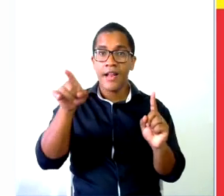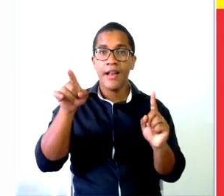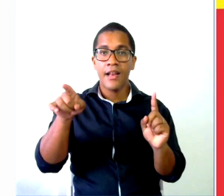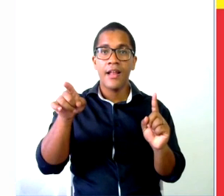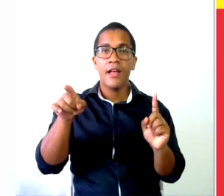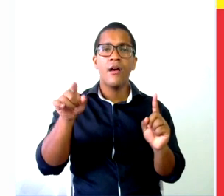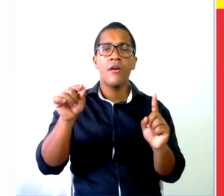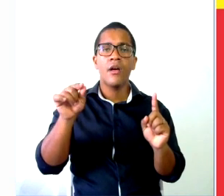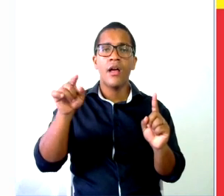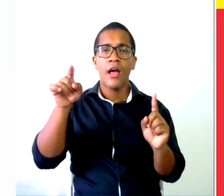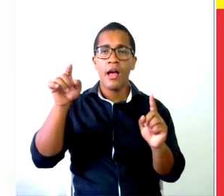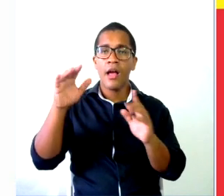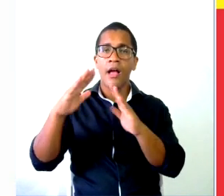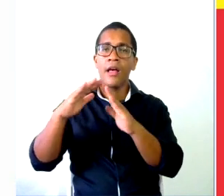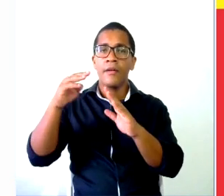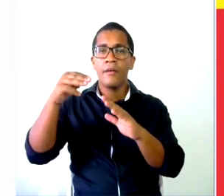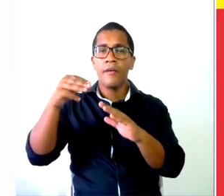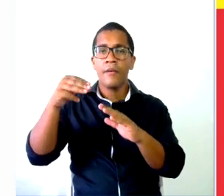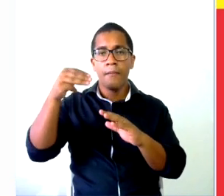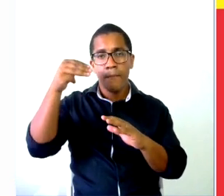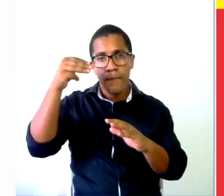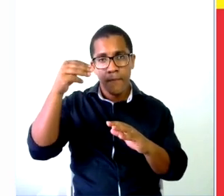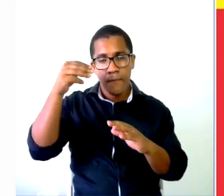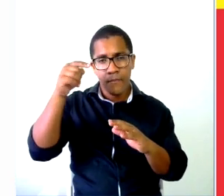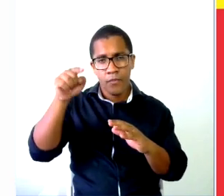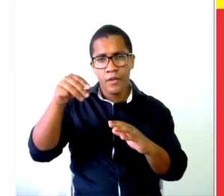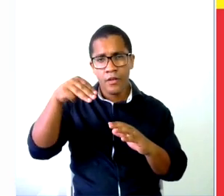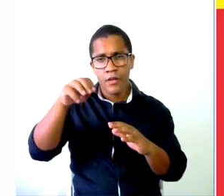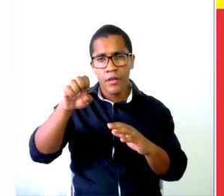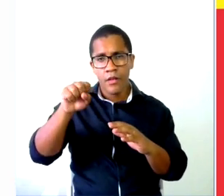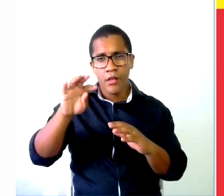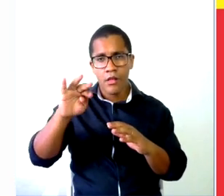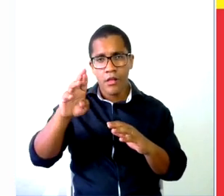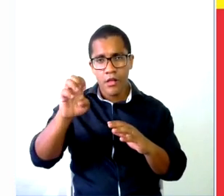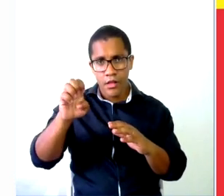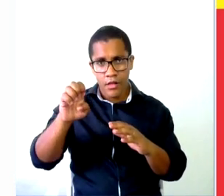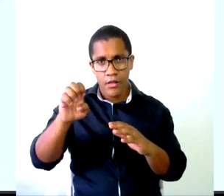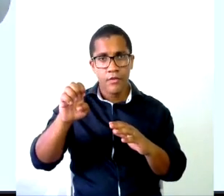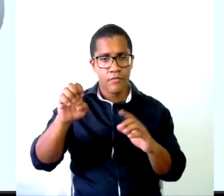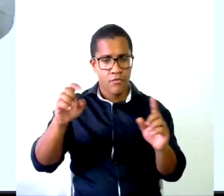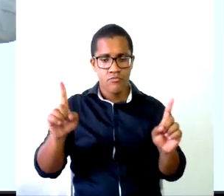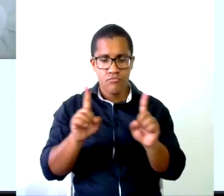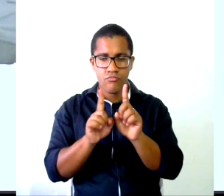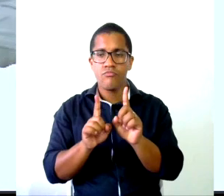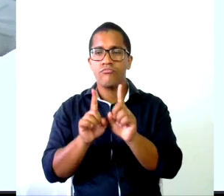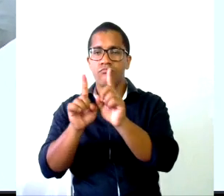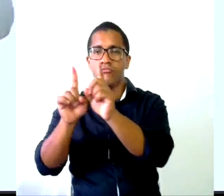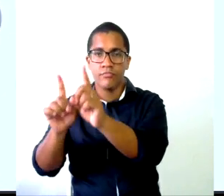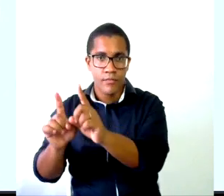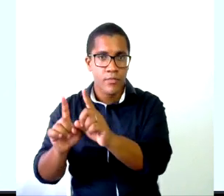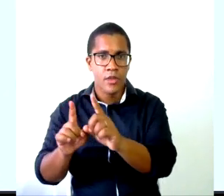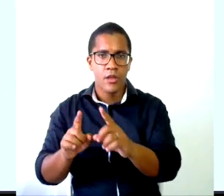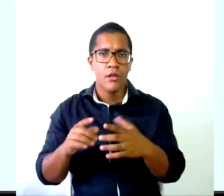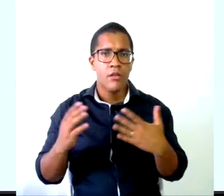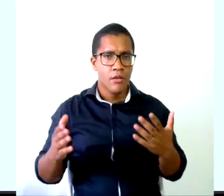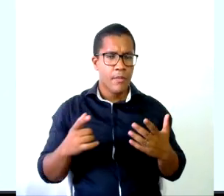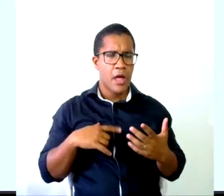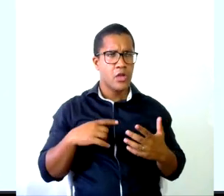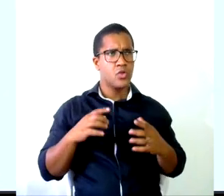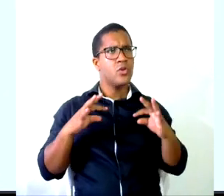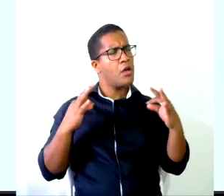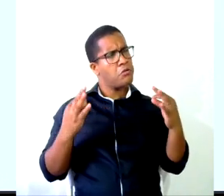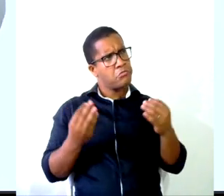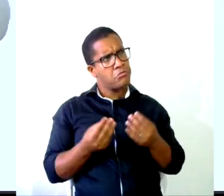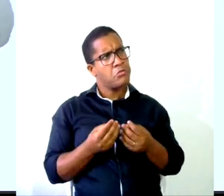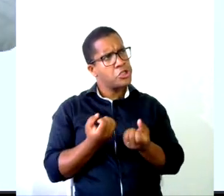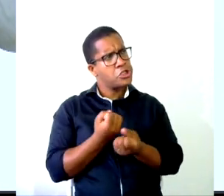mestres. Era um pedagogo. Então, mas veja só, mas tudo não era maravilha, viu, pessoal? É evidente que